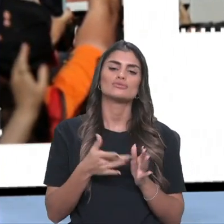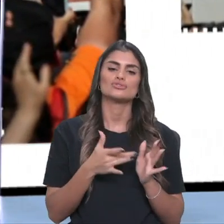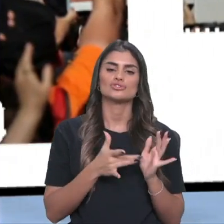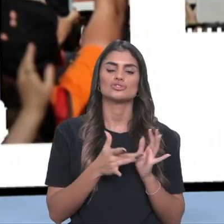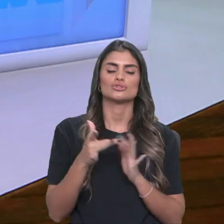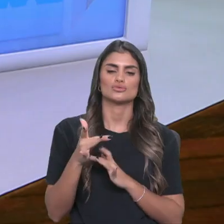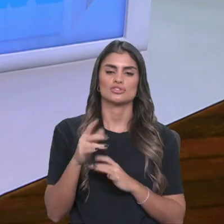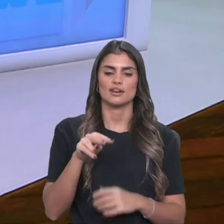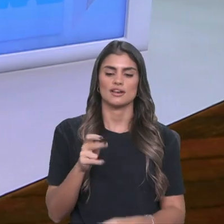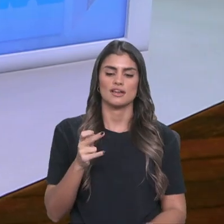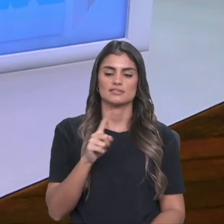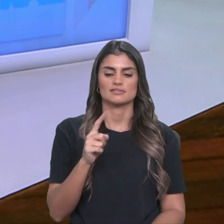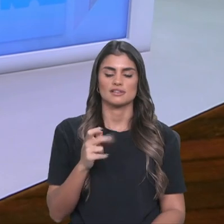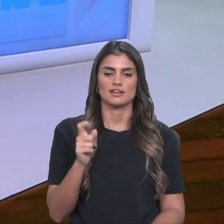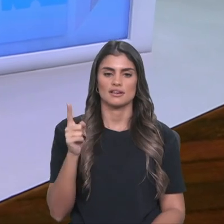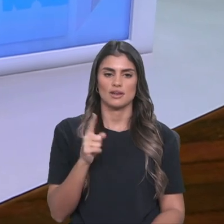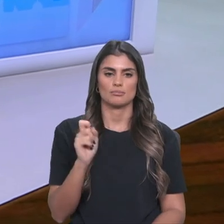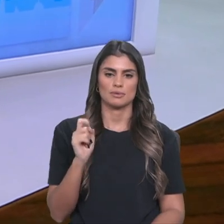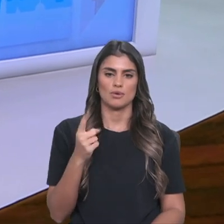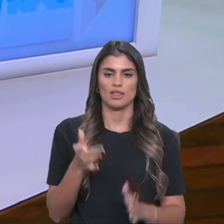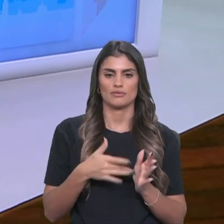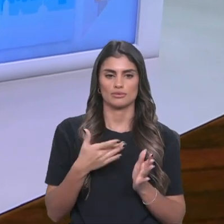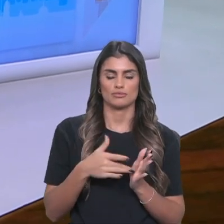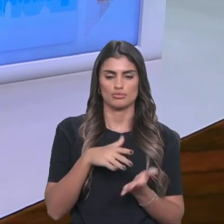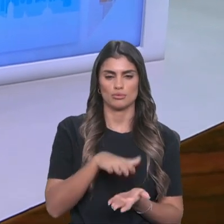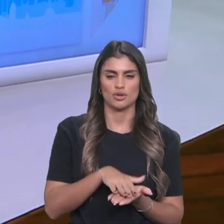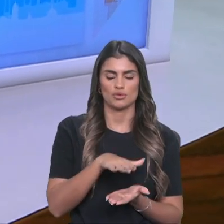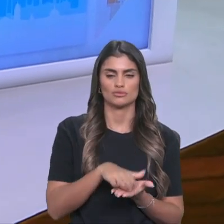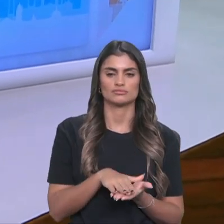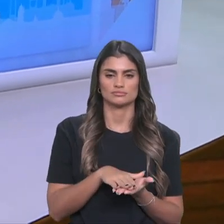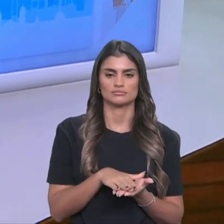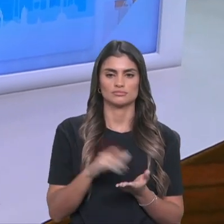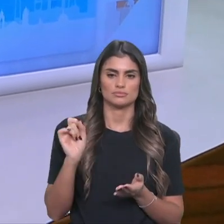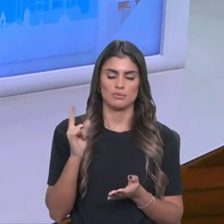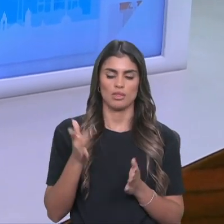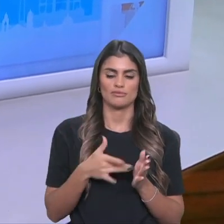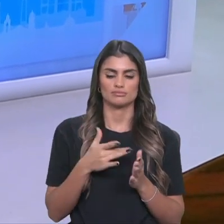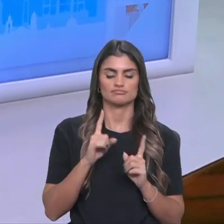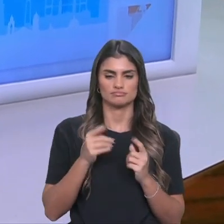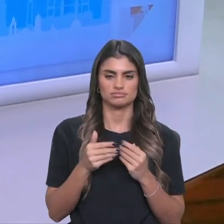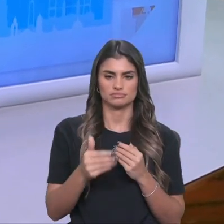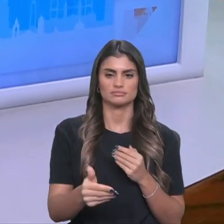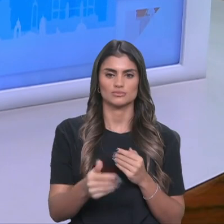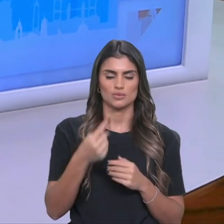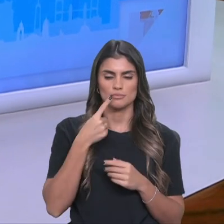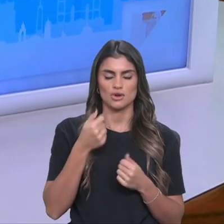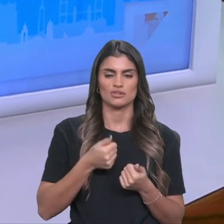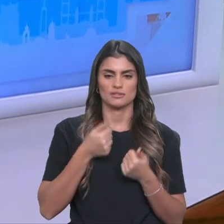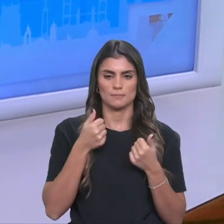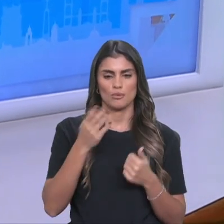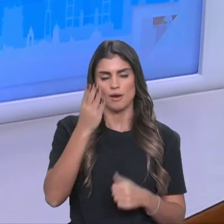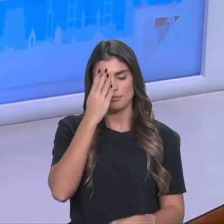Nazaré. Exatamente, Jesus de Nazaré, o primeiro livro da trilogia que ele publicou, não é? Precisamente o primeiro, e a partir daí fez-me conhecê-lo melhor como